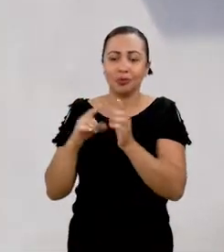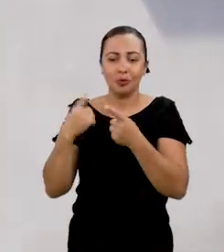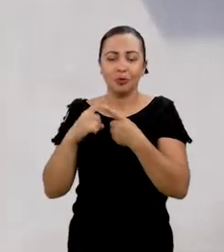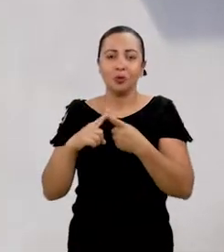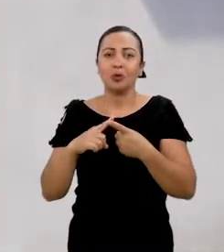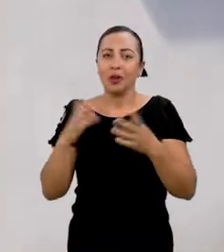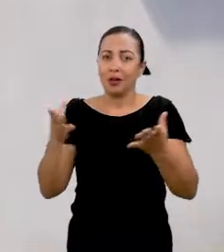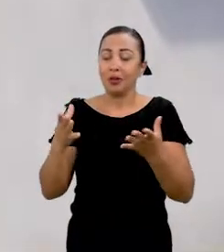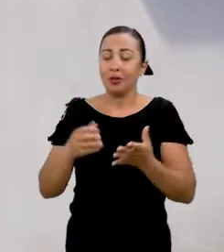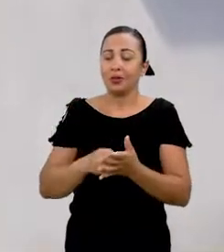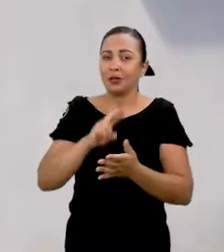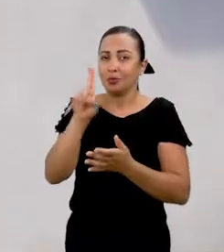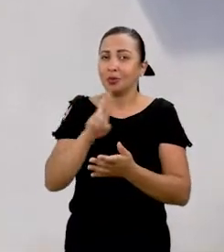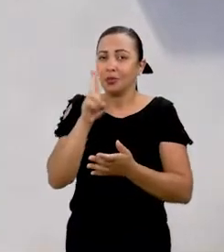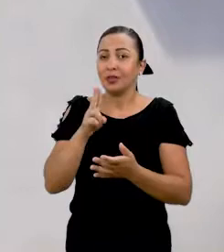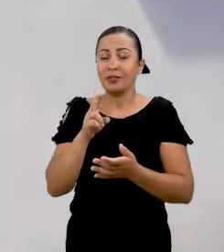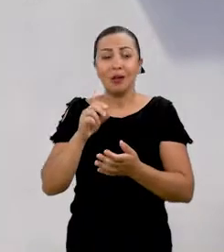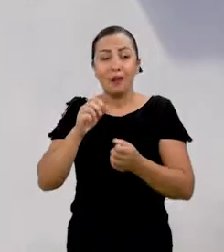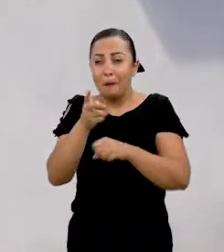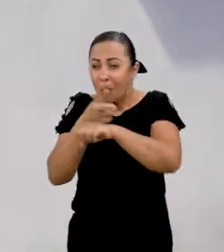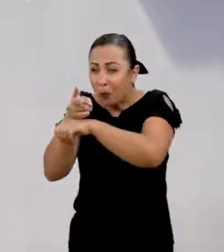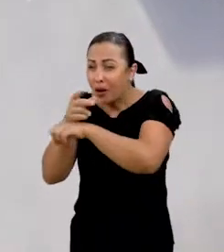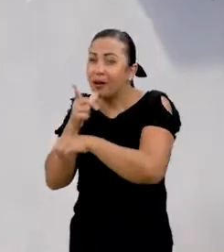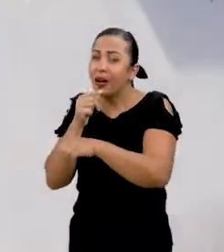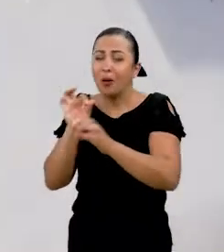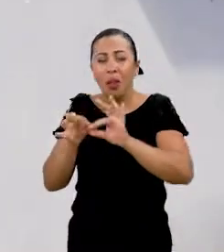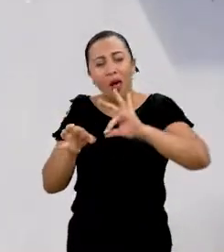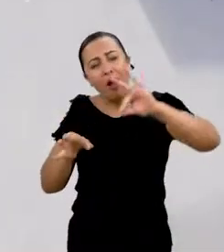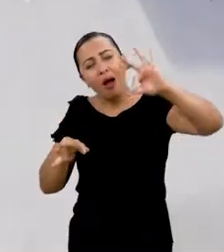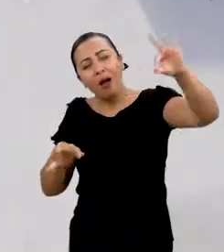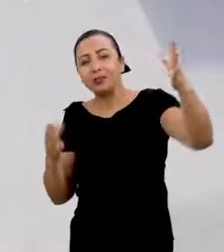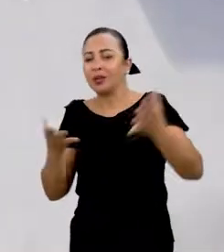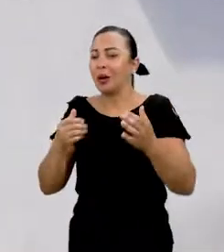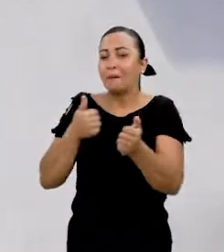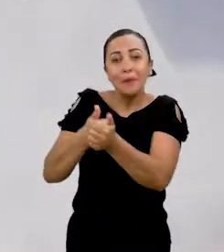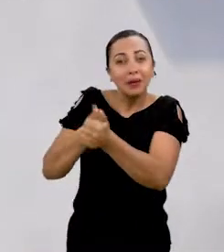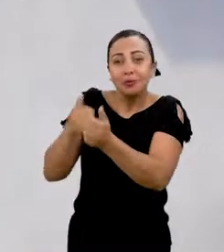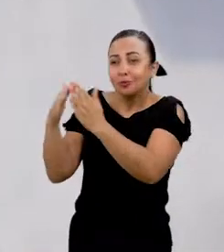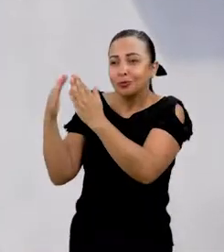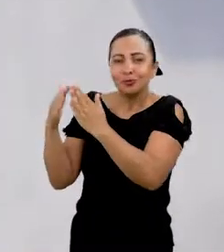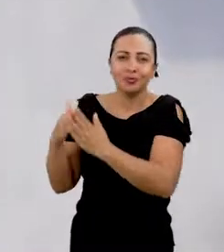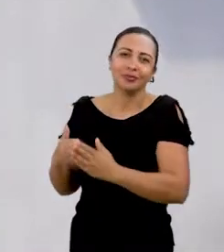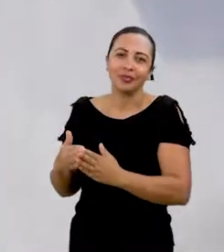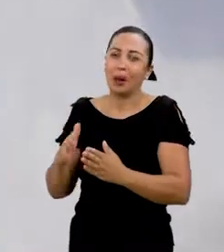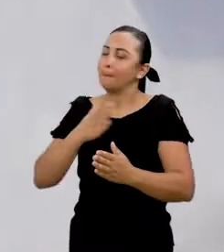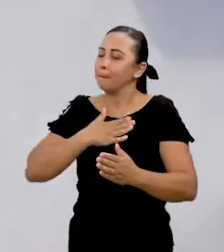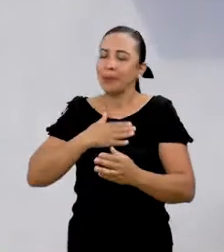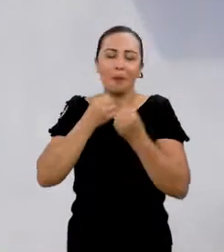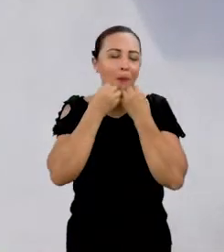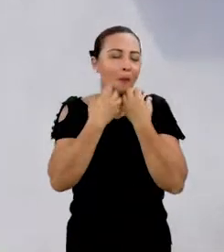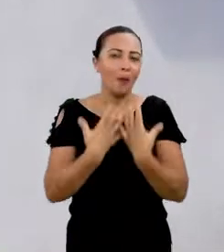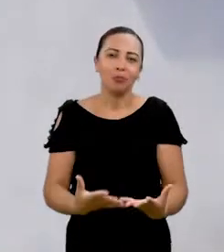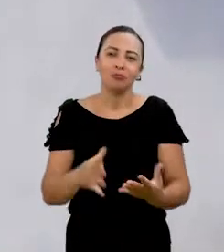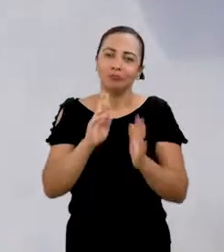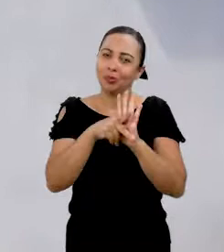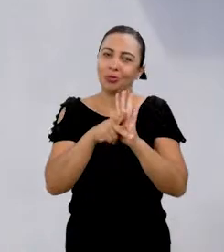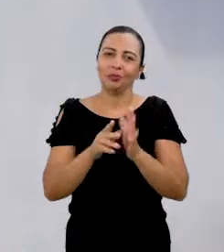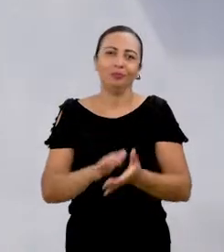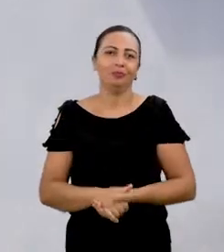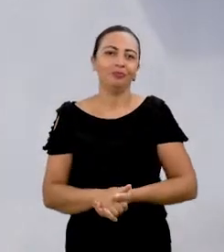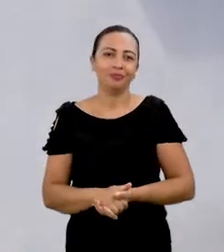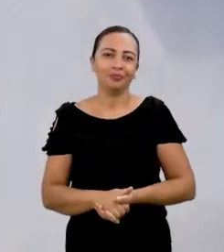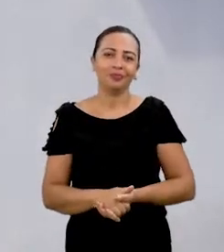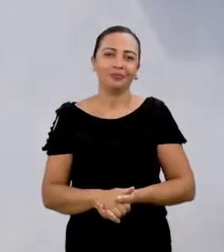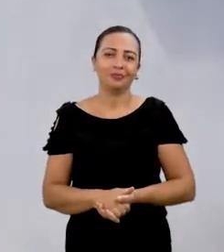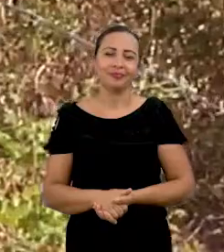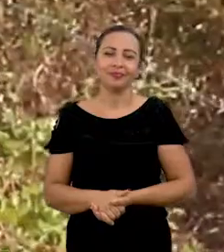porque nós estávamos carregando água com 5, 6 léguas e agora estamos pegando dezena poça, vamos pegar quem não quer. Mas para mim foi bom demais o